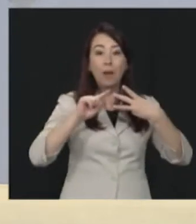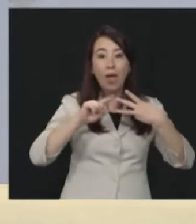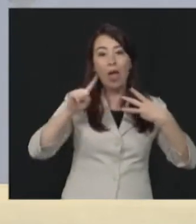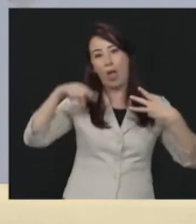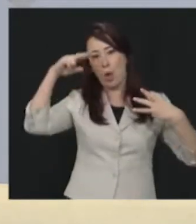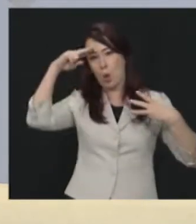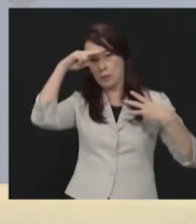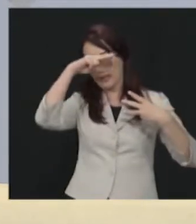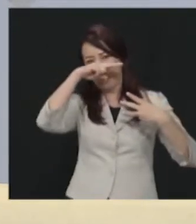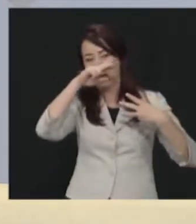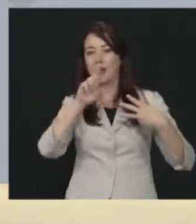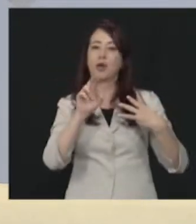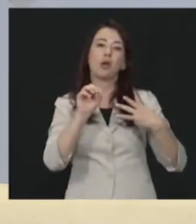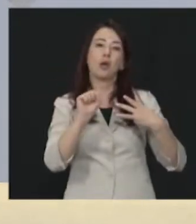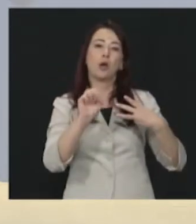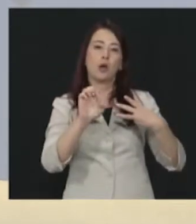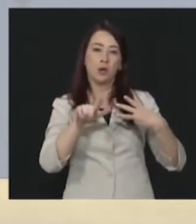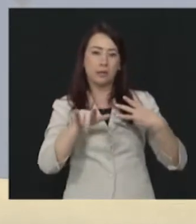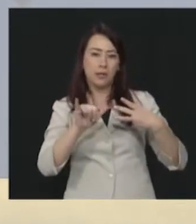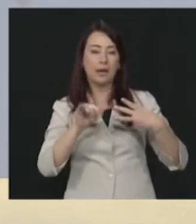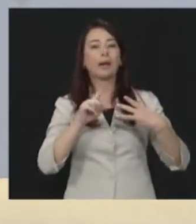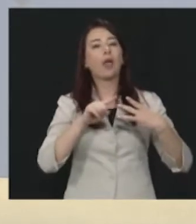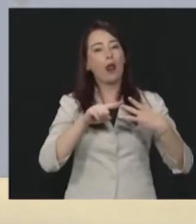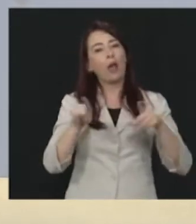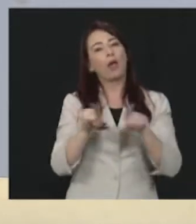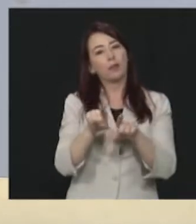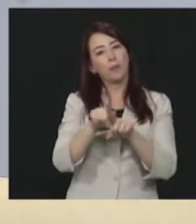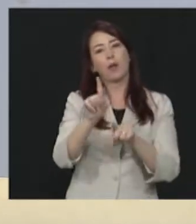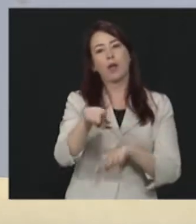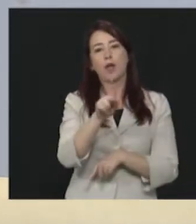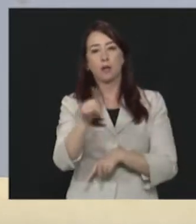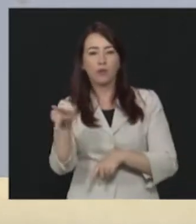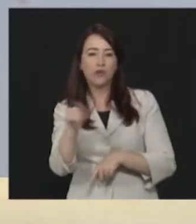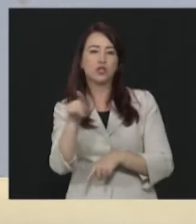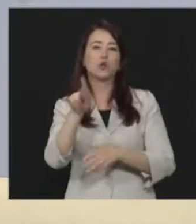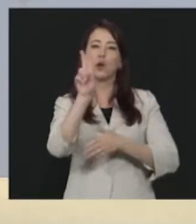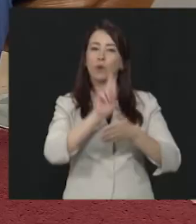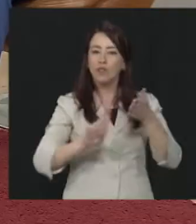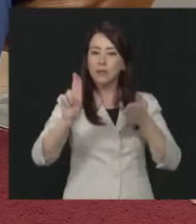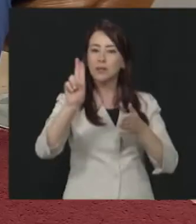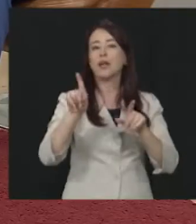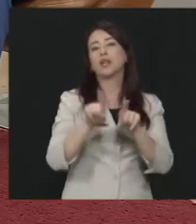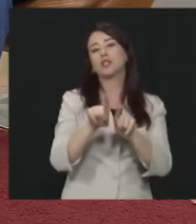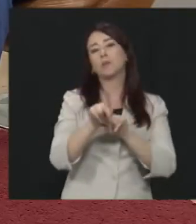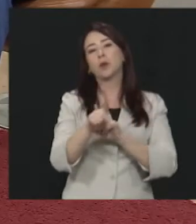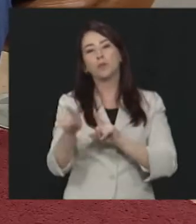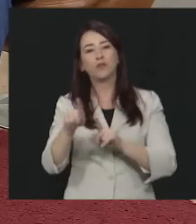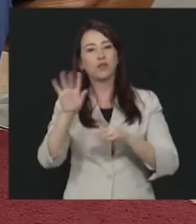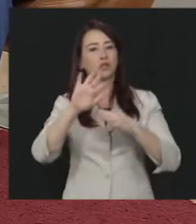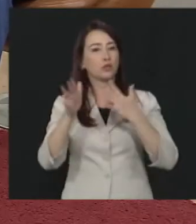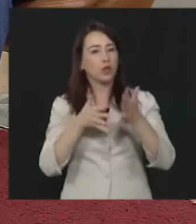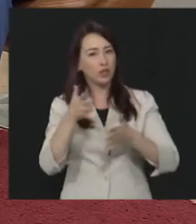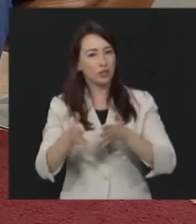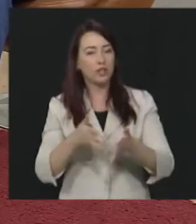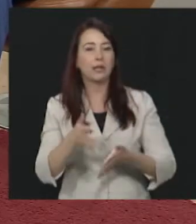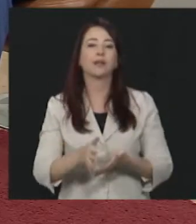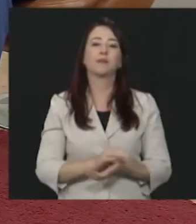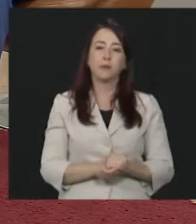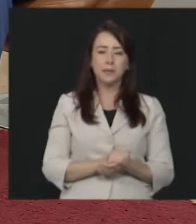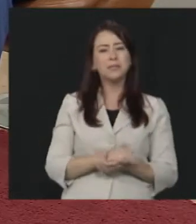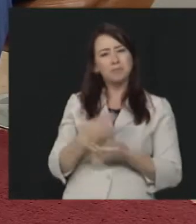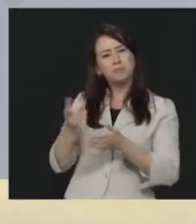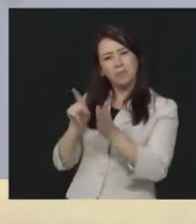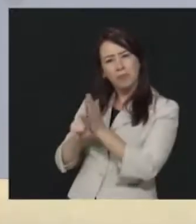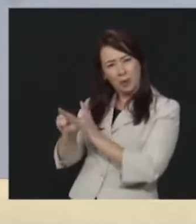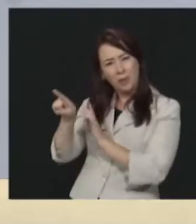E hoje também é professora universitária, é professora de Libras. E para vocês também foi um processo natural aí desde a infância? Sim, sim. A